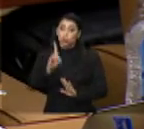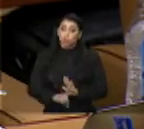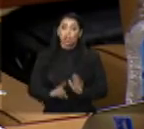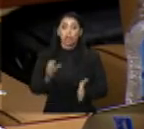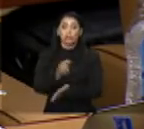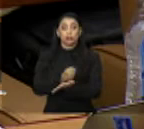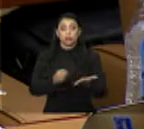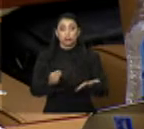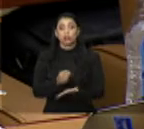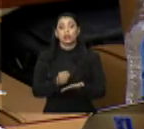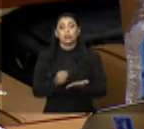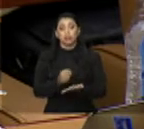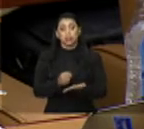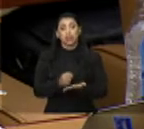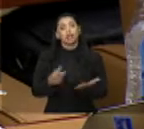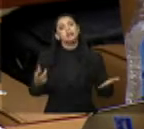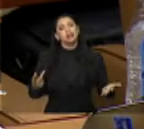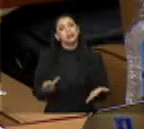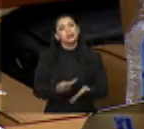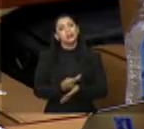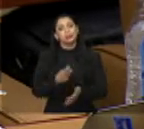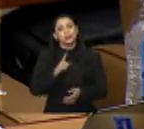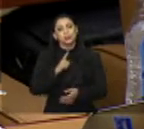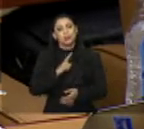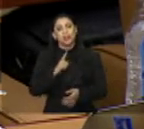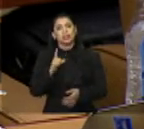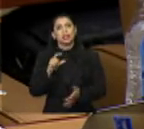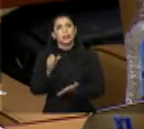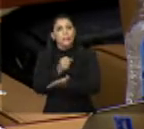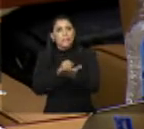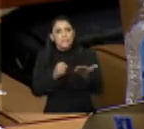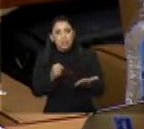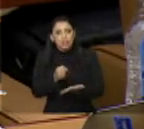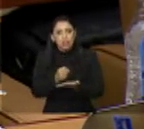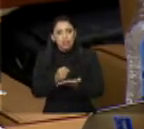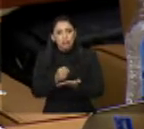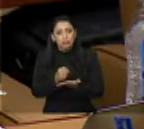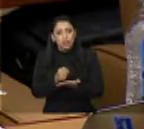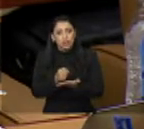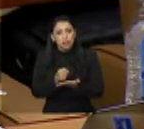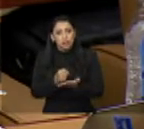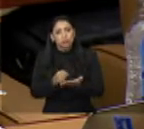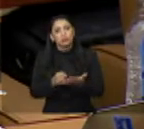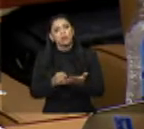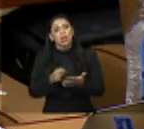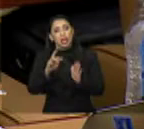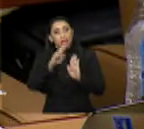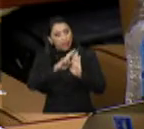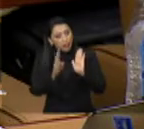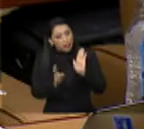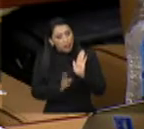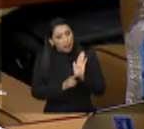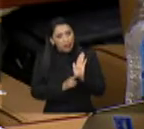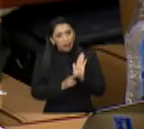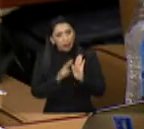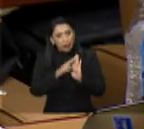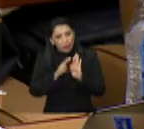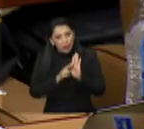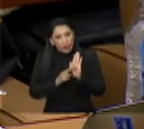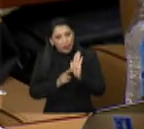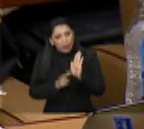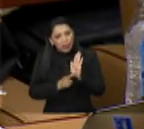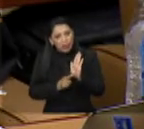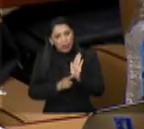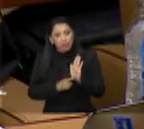muitas vezes eles têm a estrutura de princípios princípios na feliz formulação